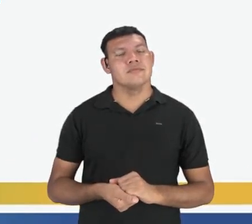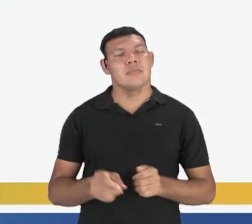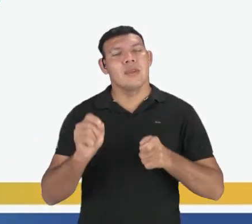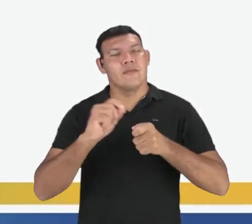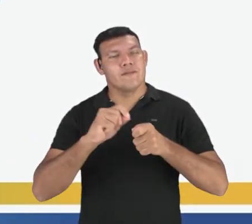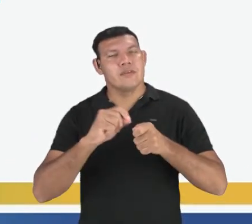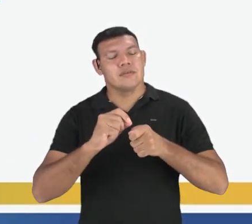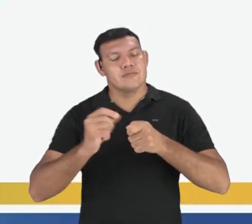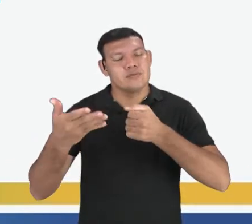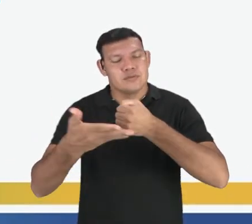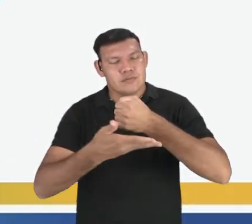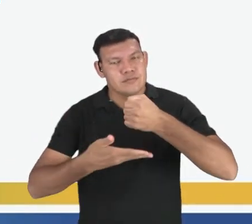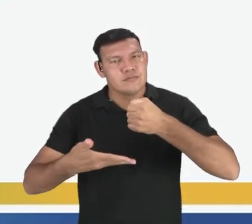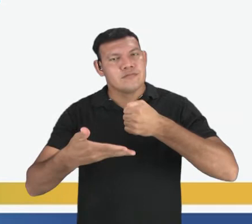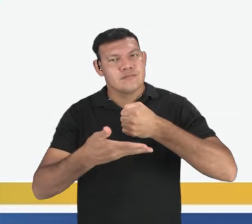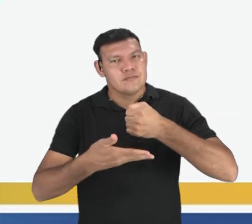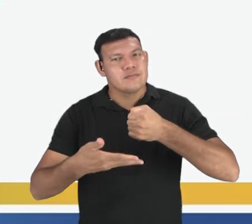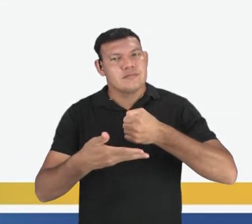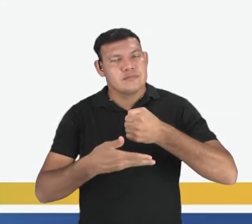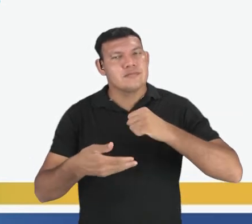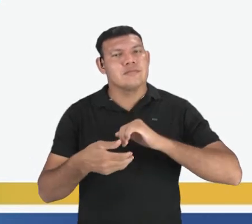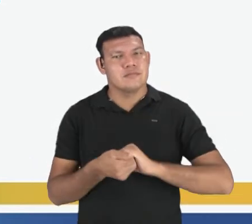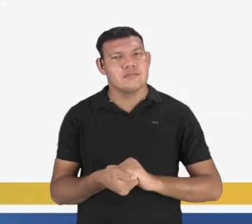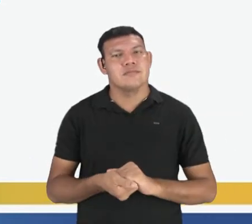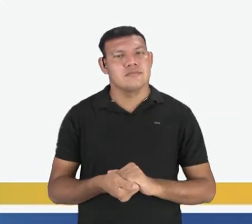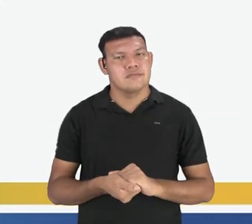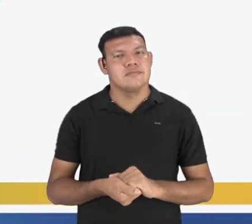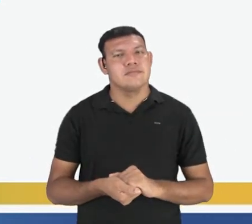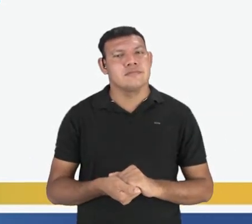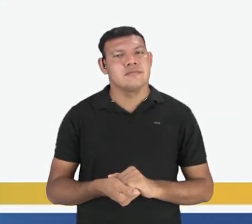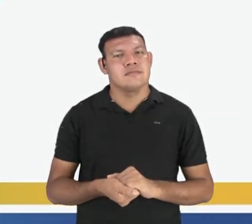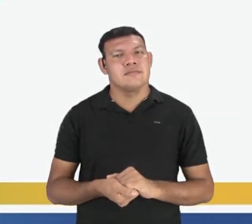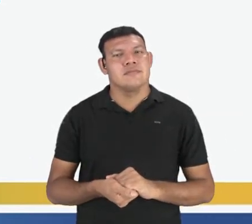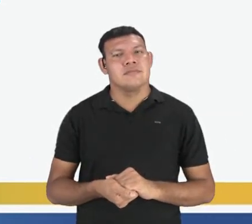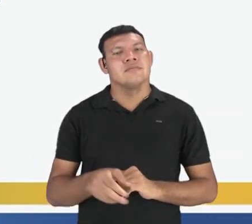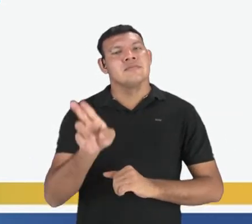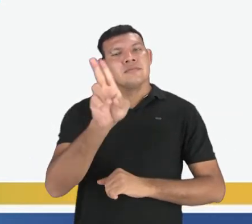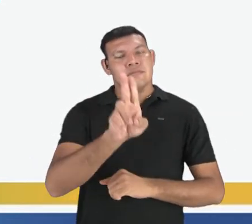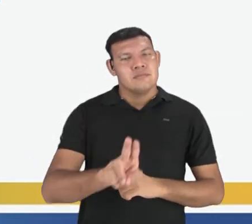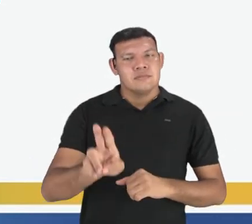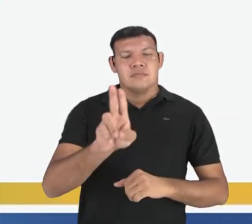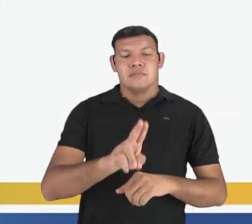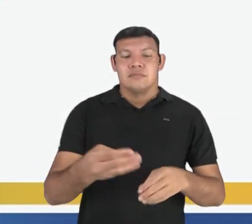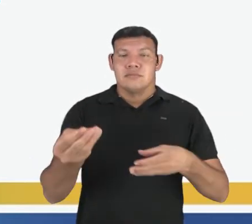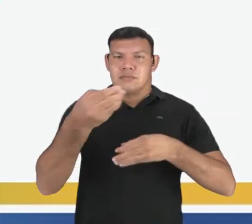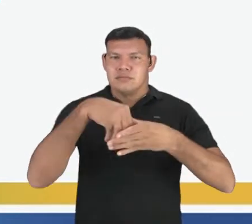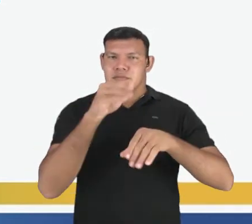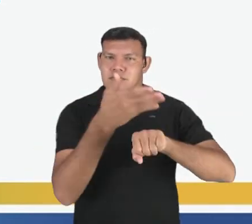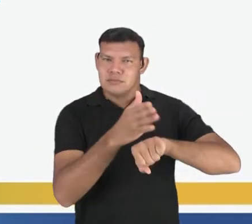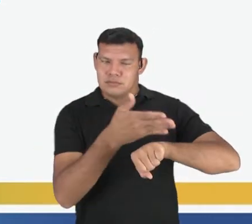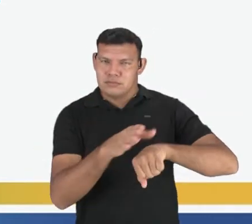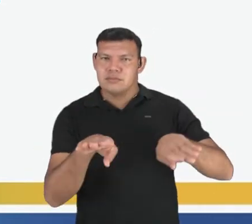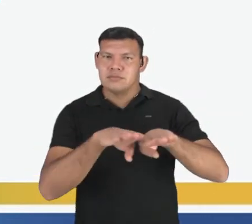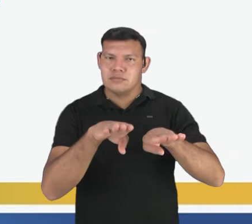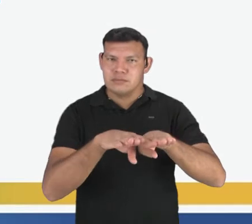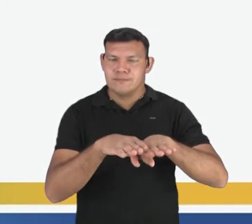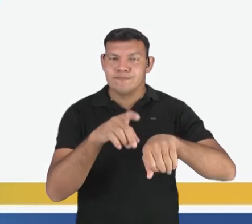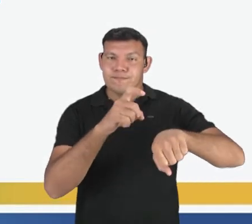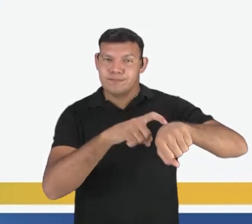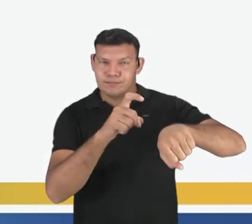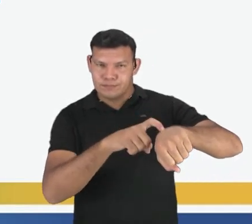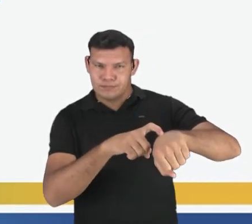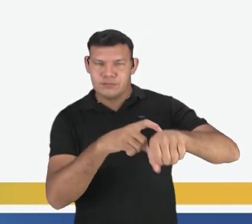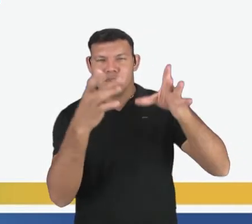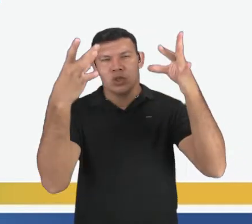ser construídos dentro dessa base, como o Luquet falou, né? E aí você vai, é claro, usar isso na prática. Então,